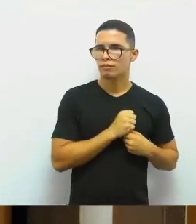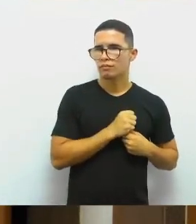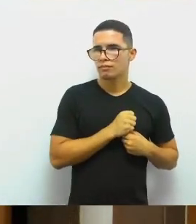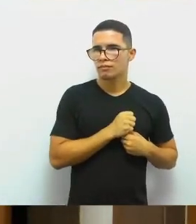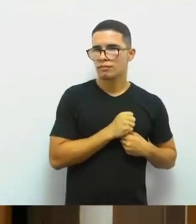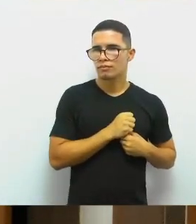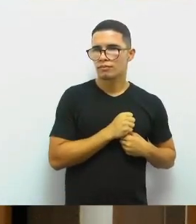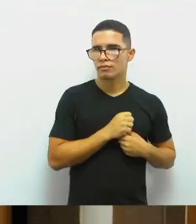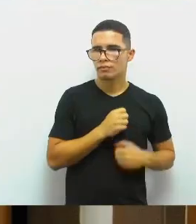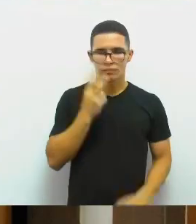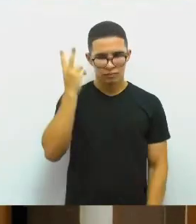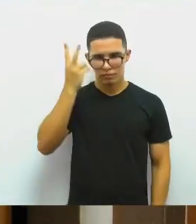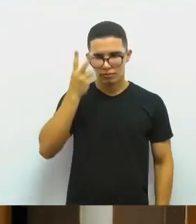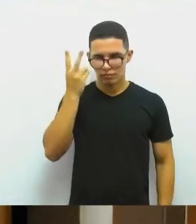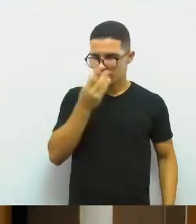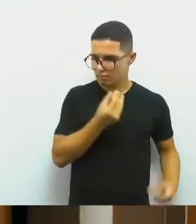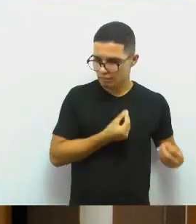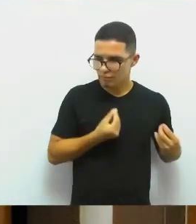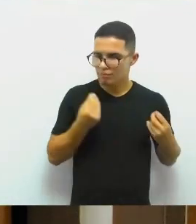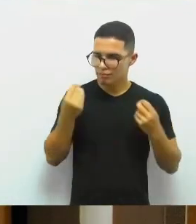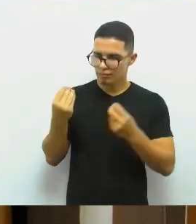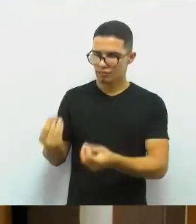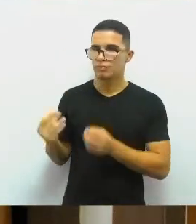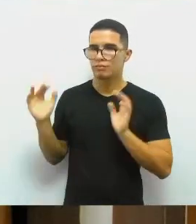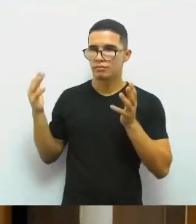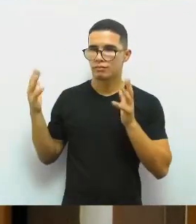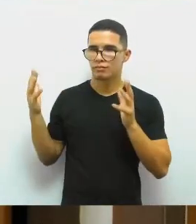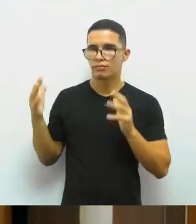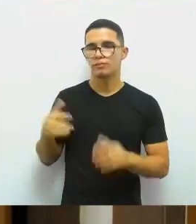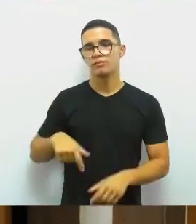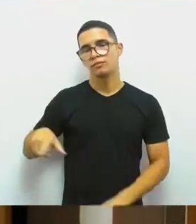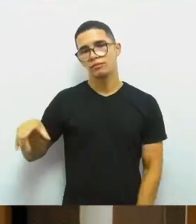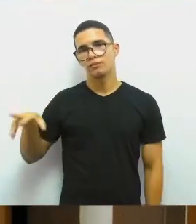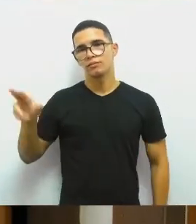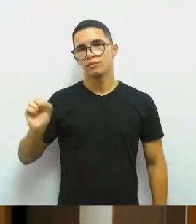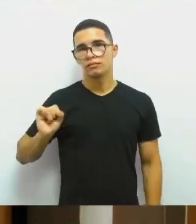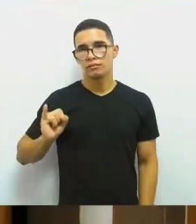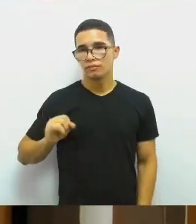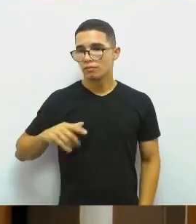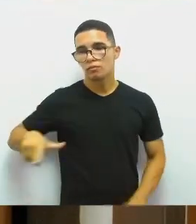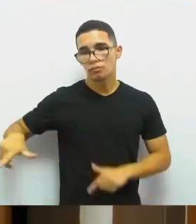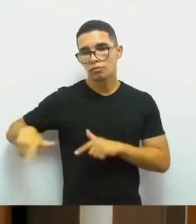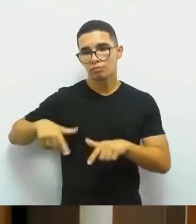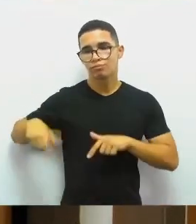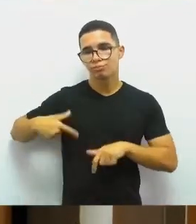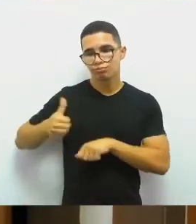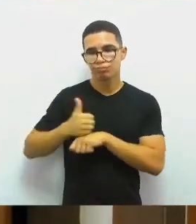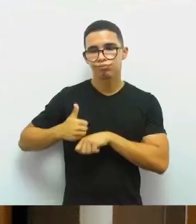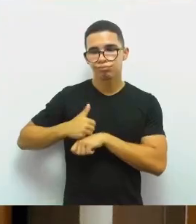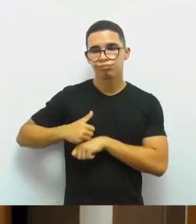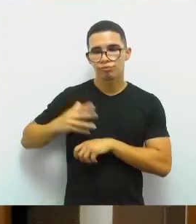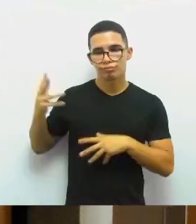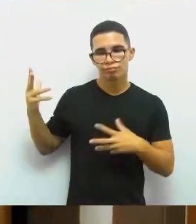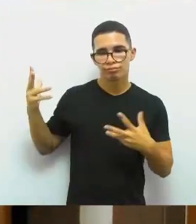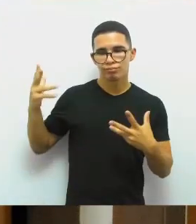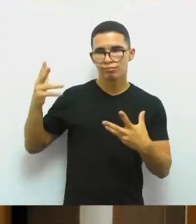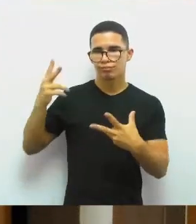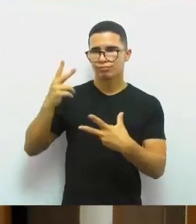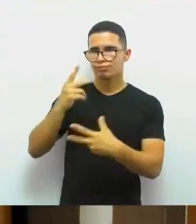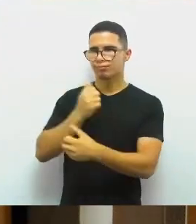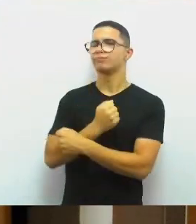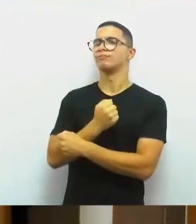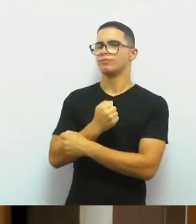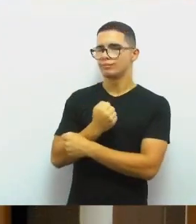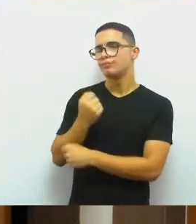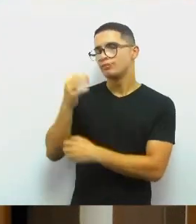Sou mais um vereador que está te homenageando. Isso é sinal que realmente, realmente você faz um trabalho e você